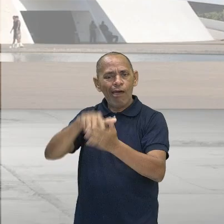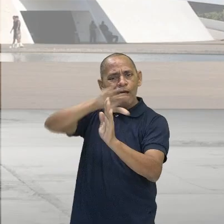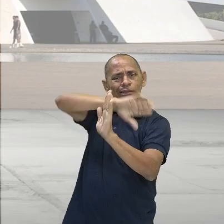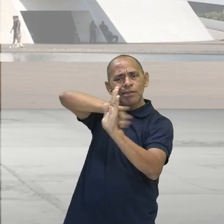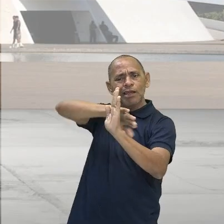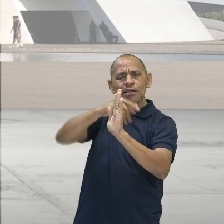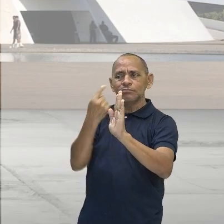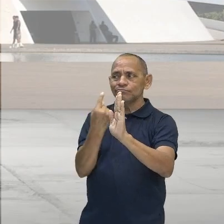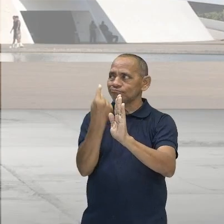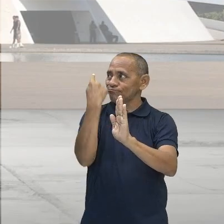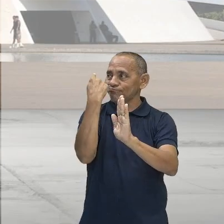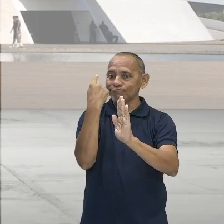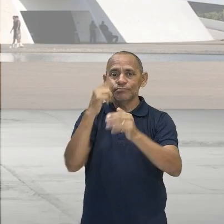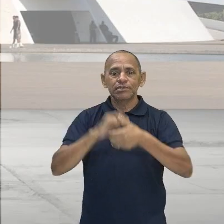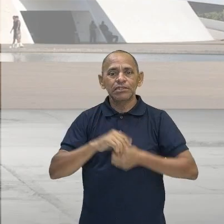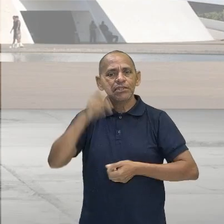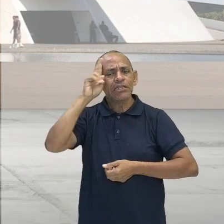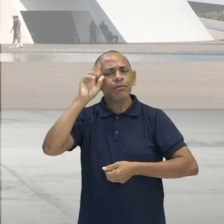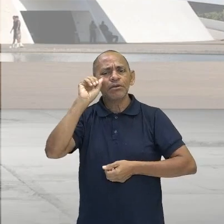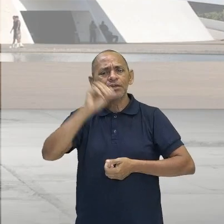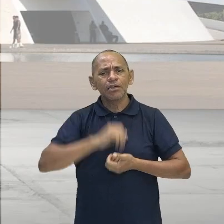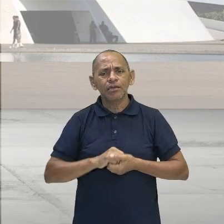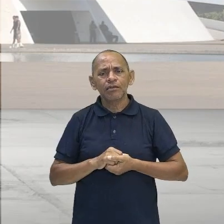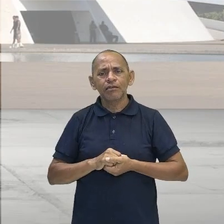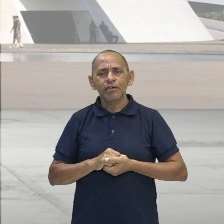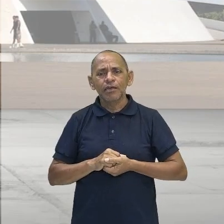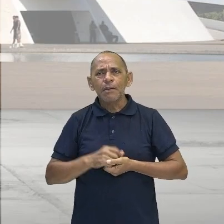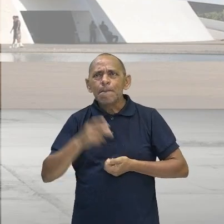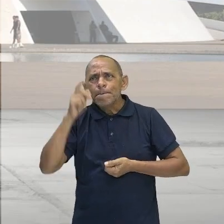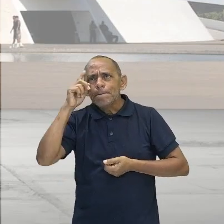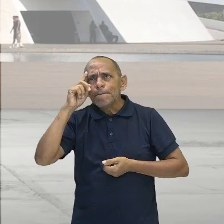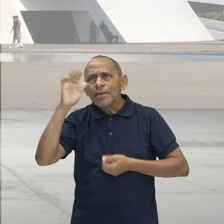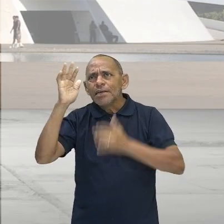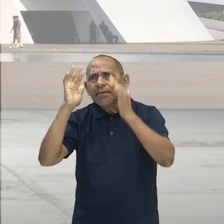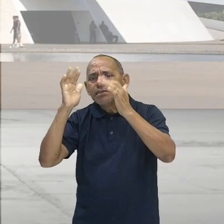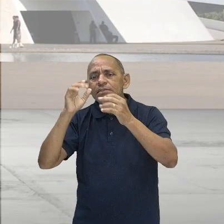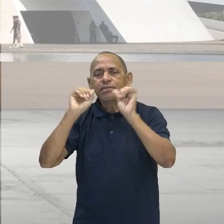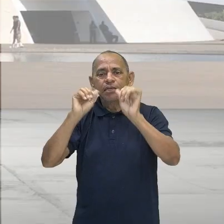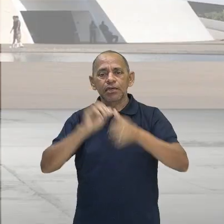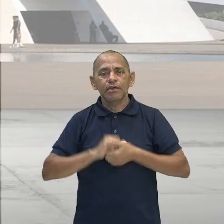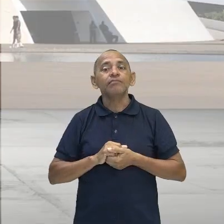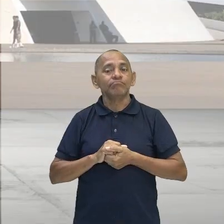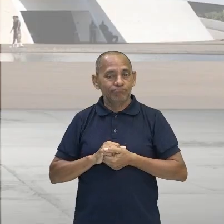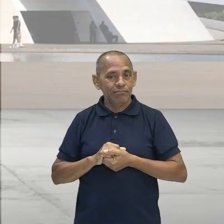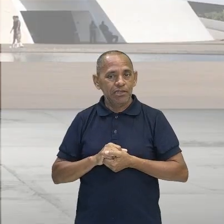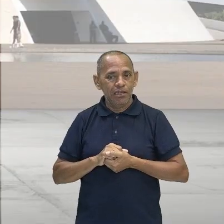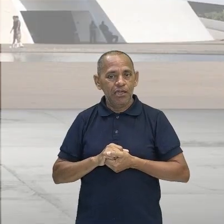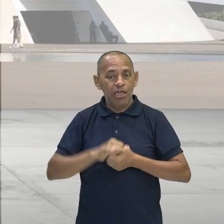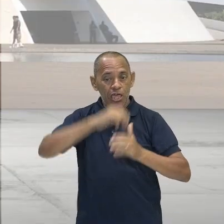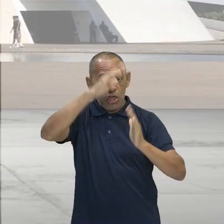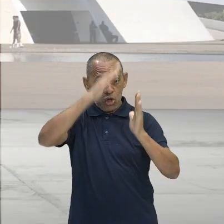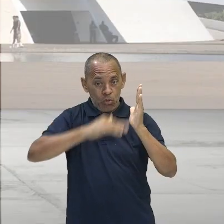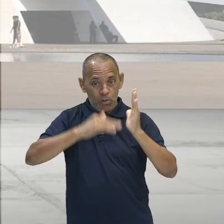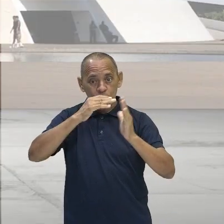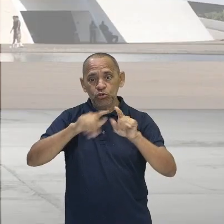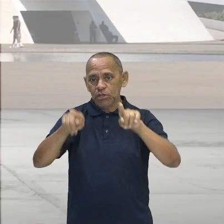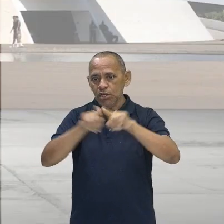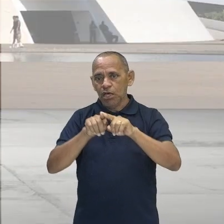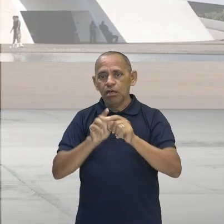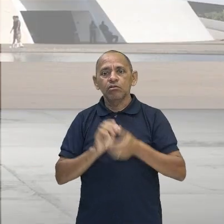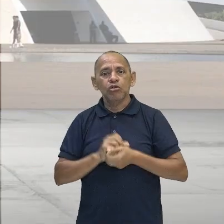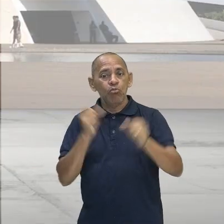lembra o quê? O que vocês remetem? Então, é uma obra de Oscar Niemeyer, um arquiteto. É um museu. É um